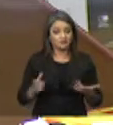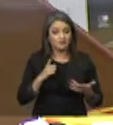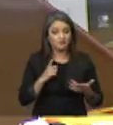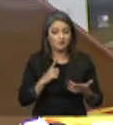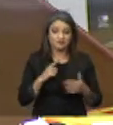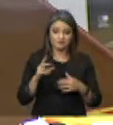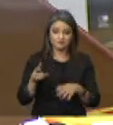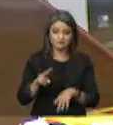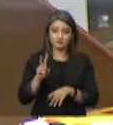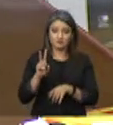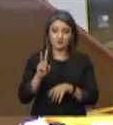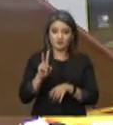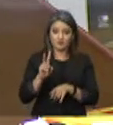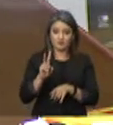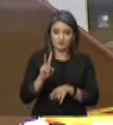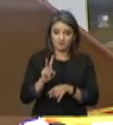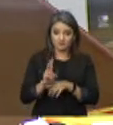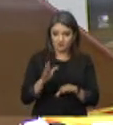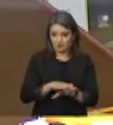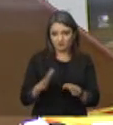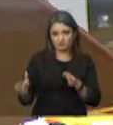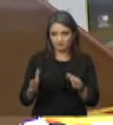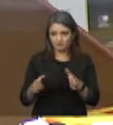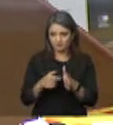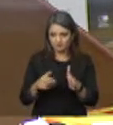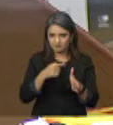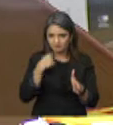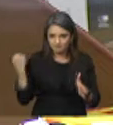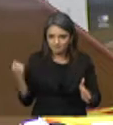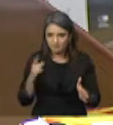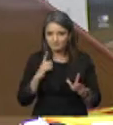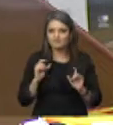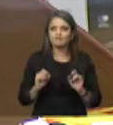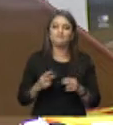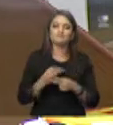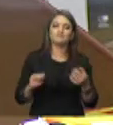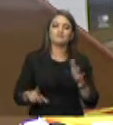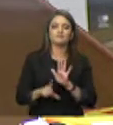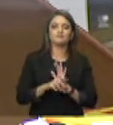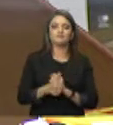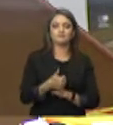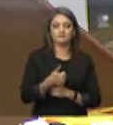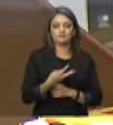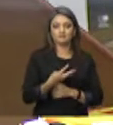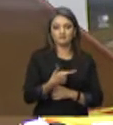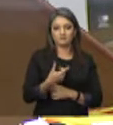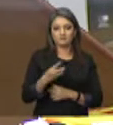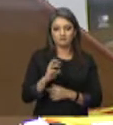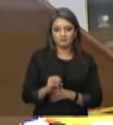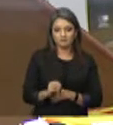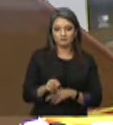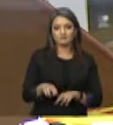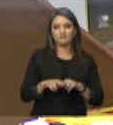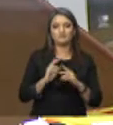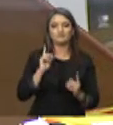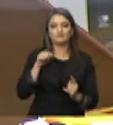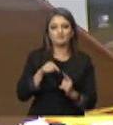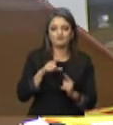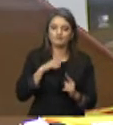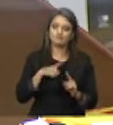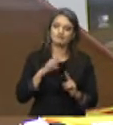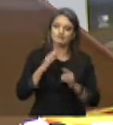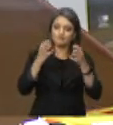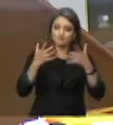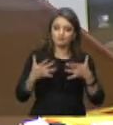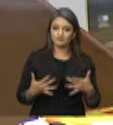intercorrente deve também retroagir a míngua de disposição em contrário da Lei 14.232 1021 e pelas ações sistêmicas já